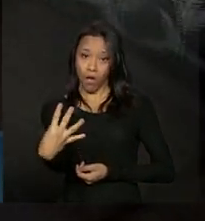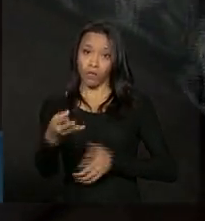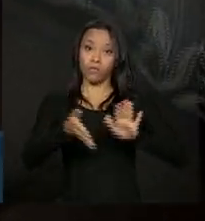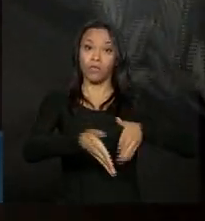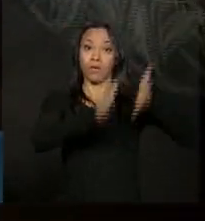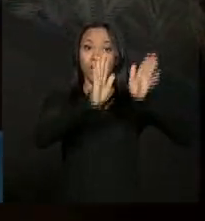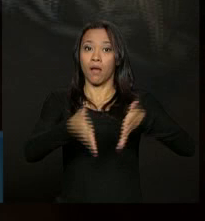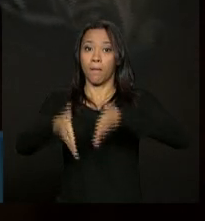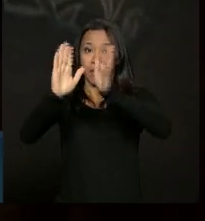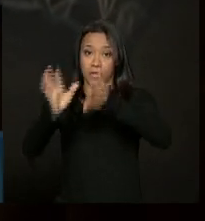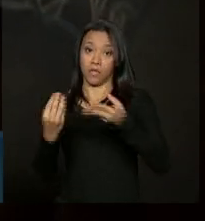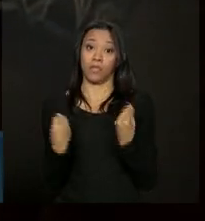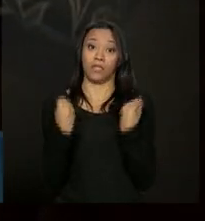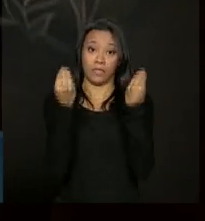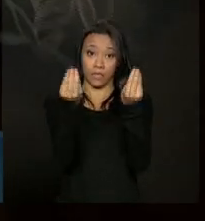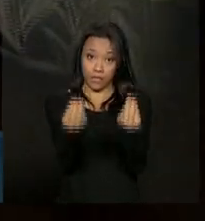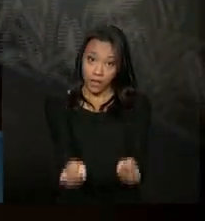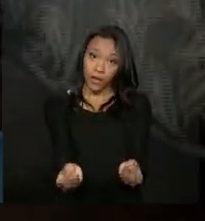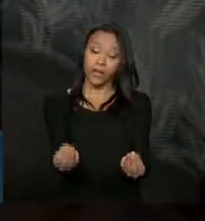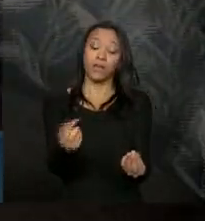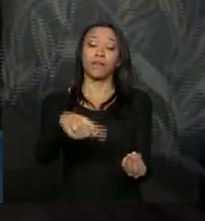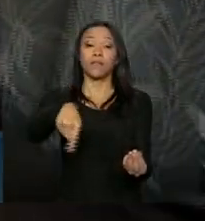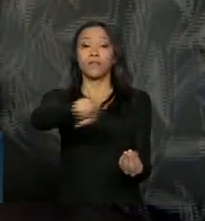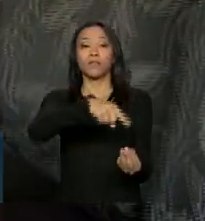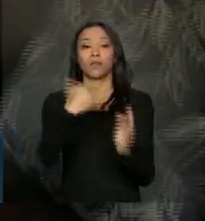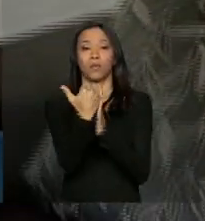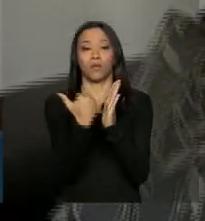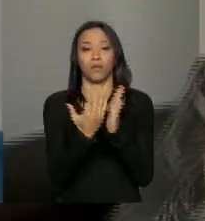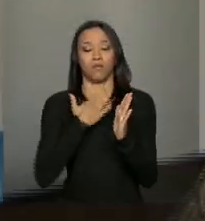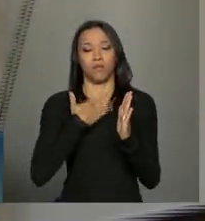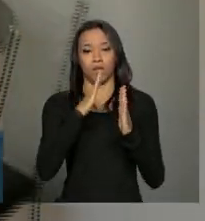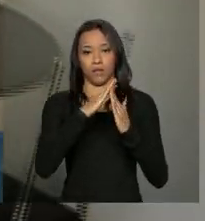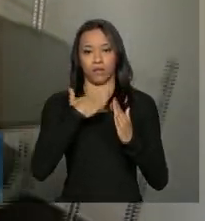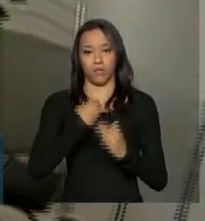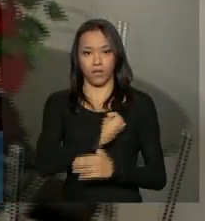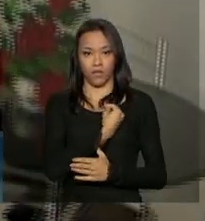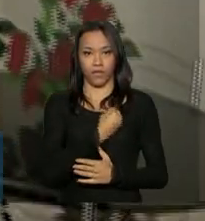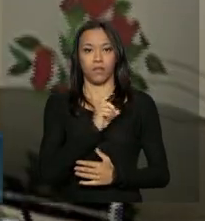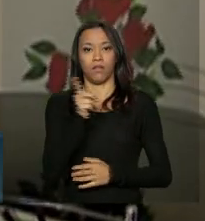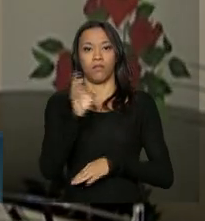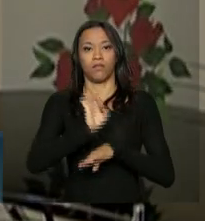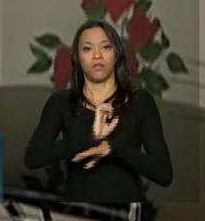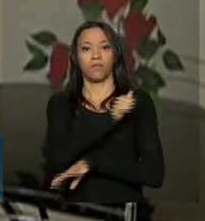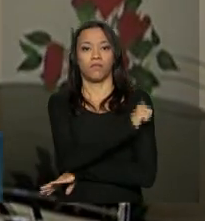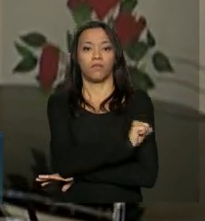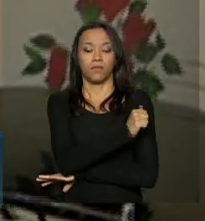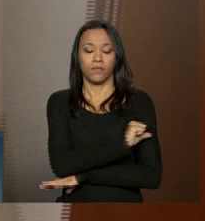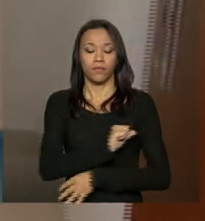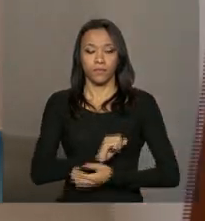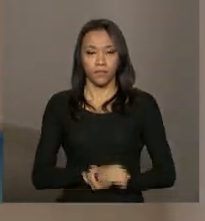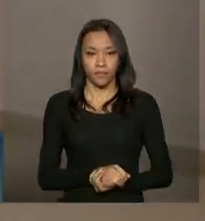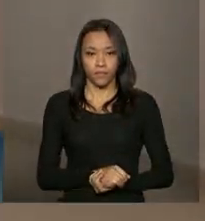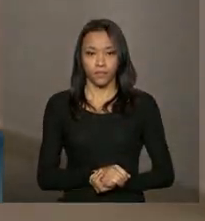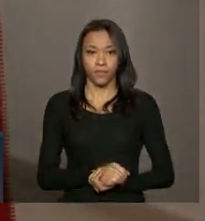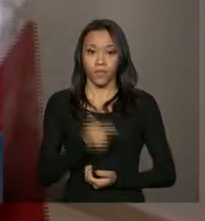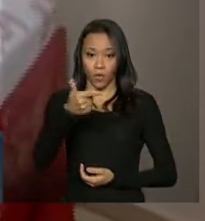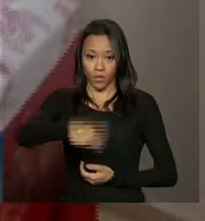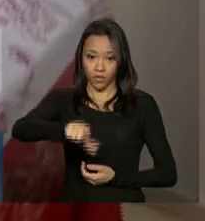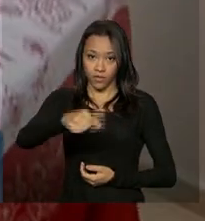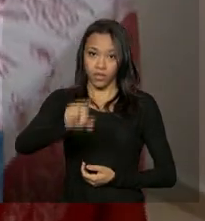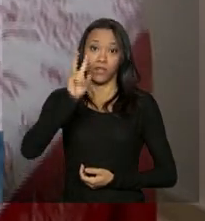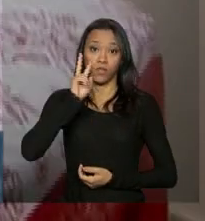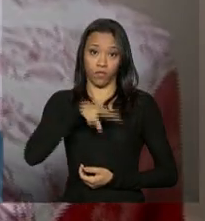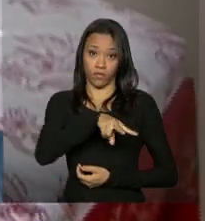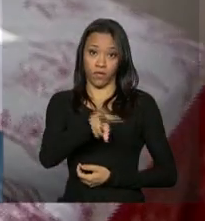apartamentos entregues pelo programa Minha Casa Minha Vida lá no Rio de Janeiro aí mais uma vez as